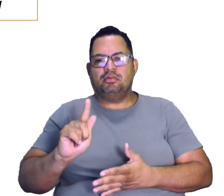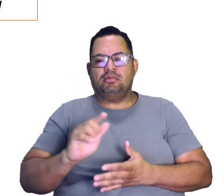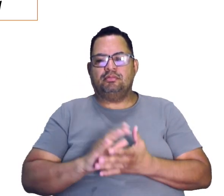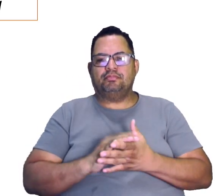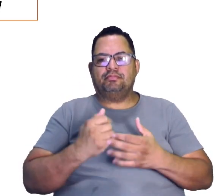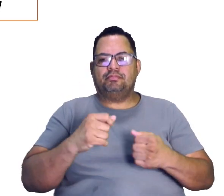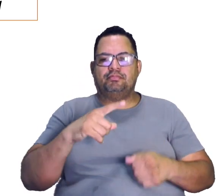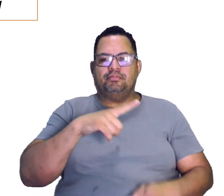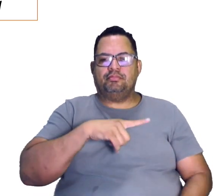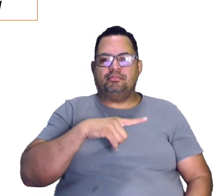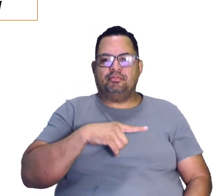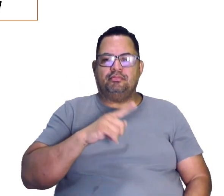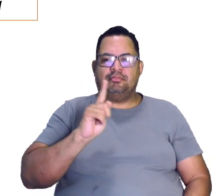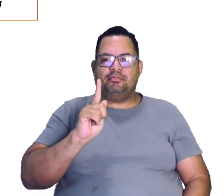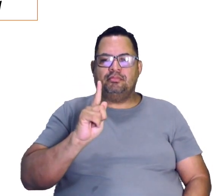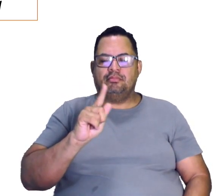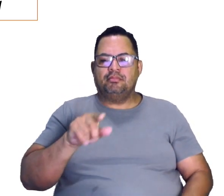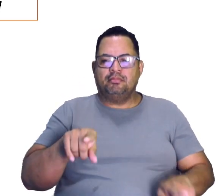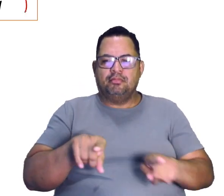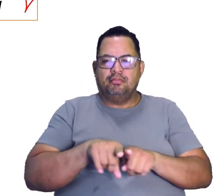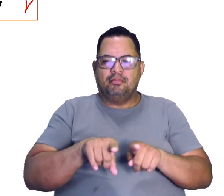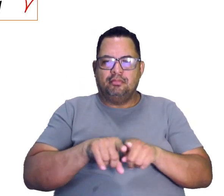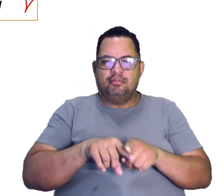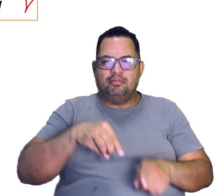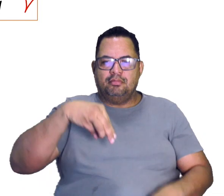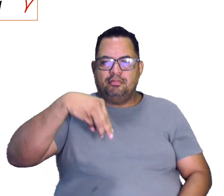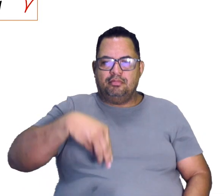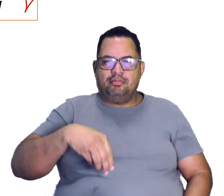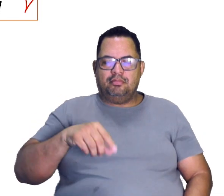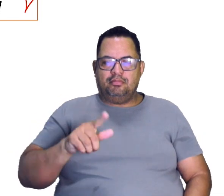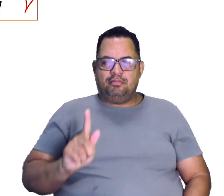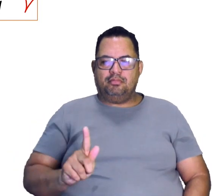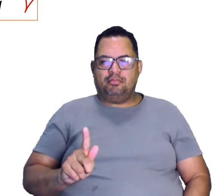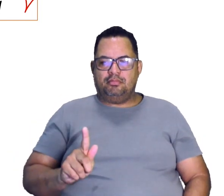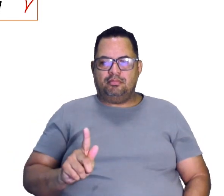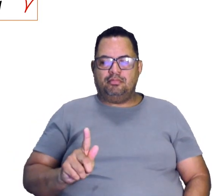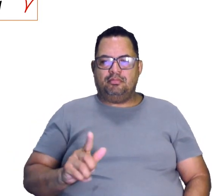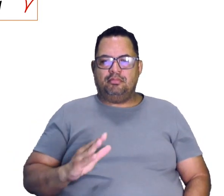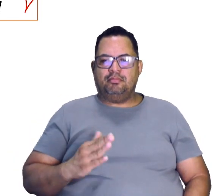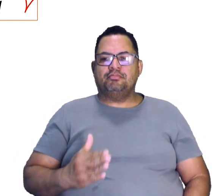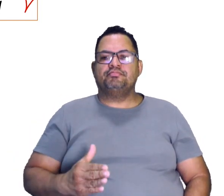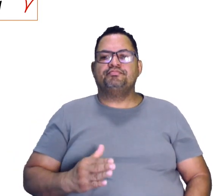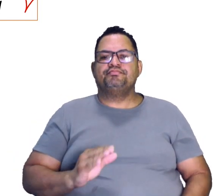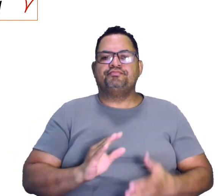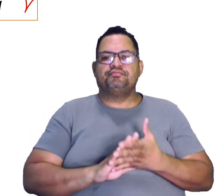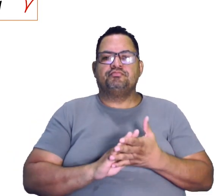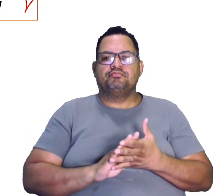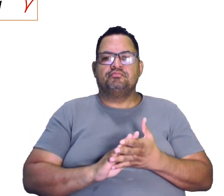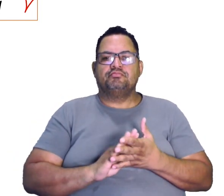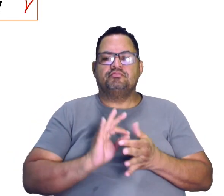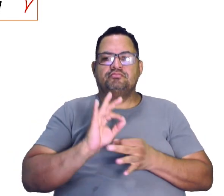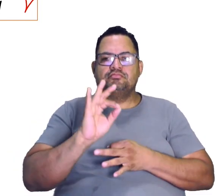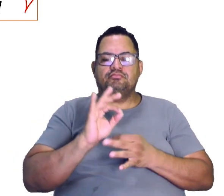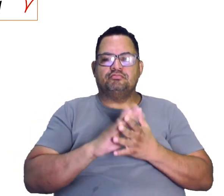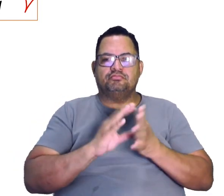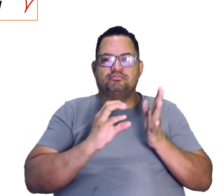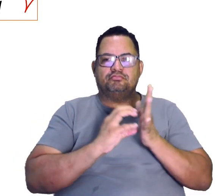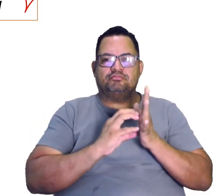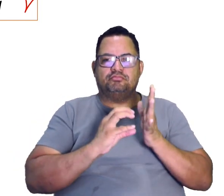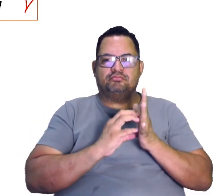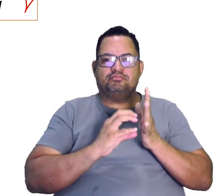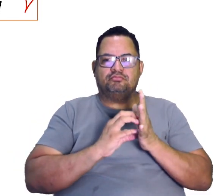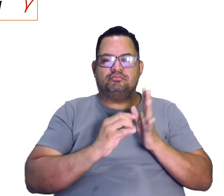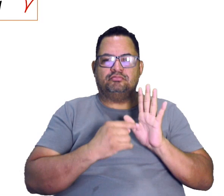nós podemos ter em grama ou miligrama. Então, aqui são unidades e símbolos